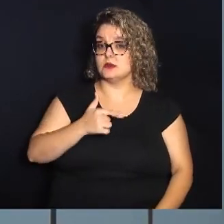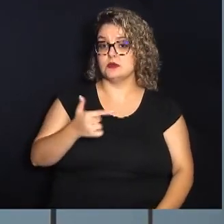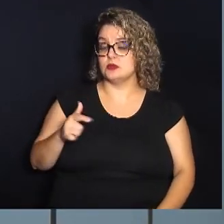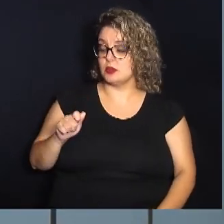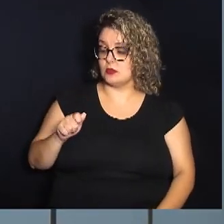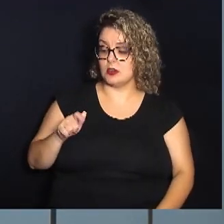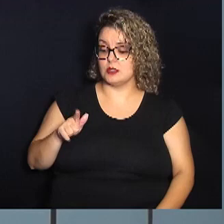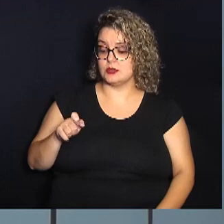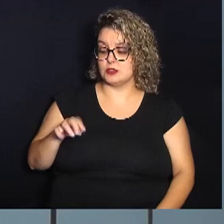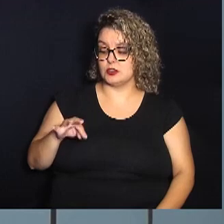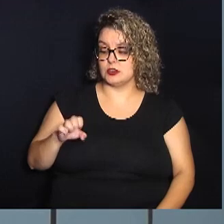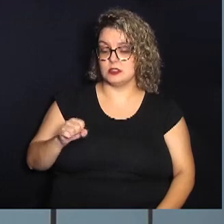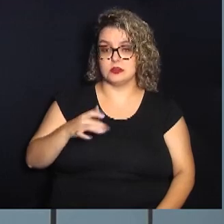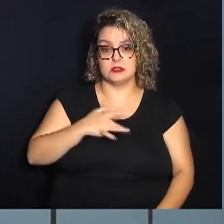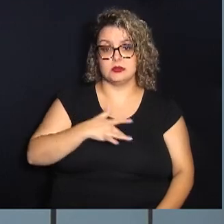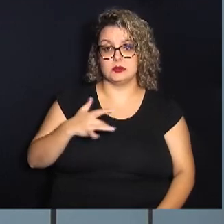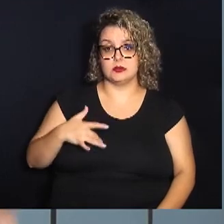estar